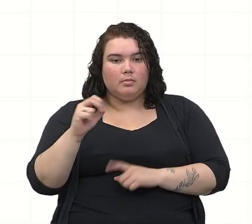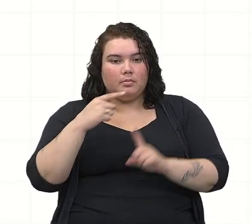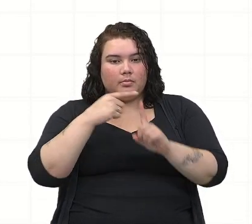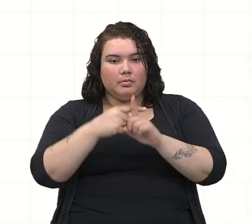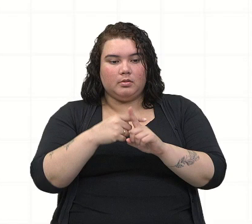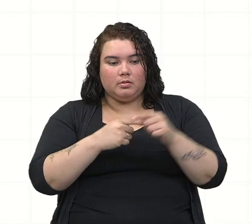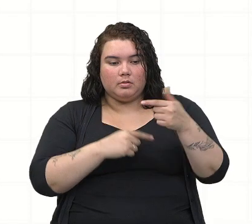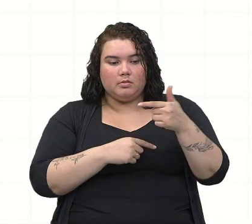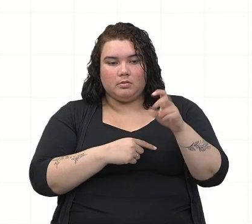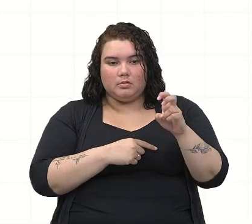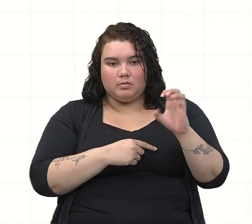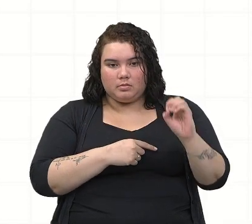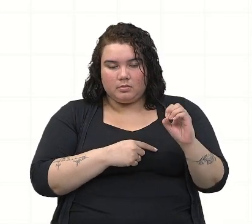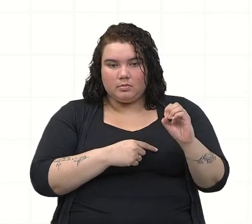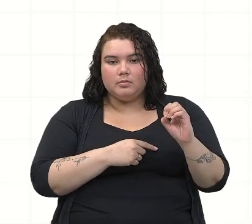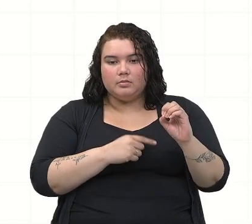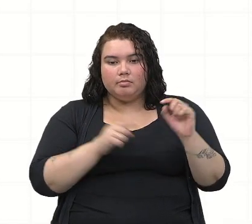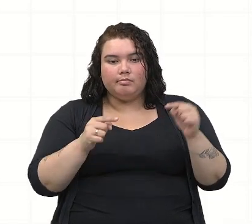mais os 250,